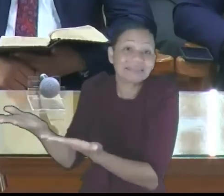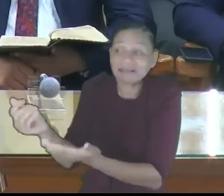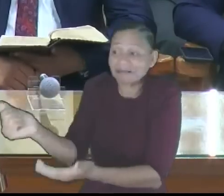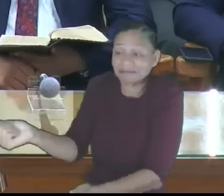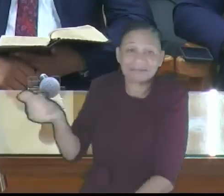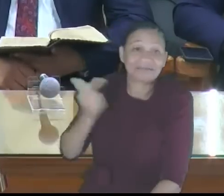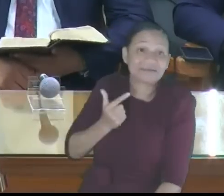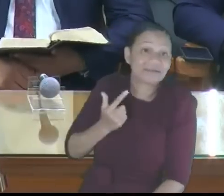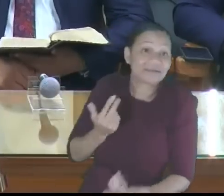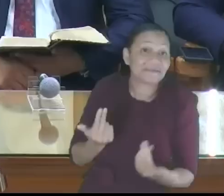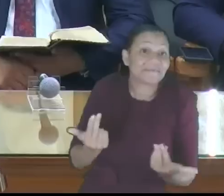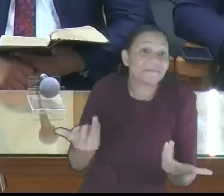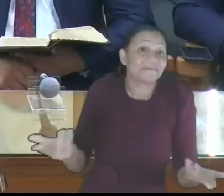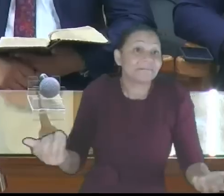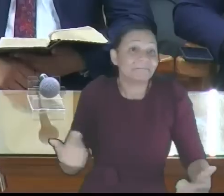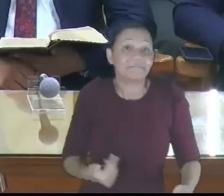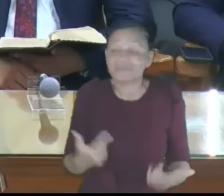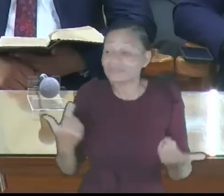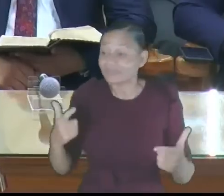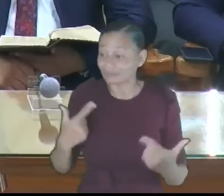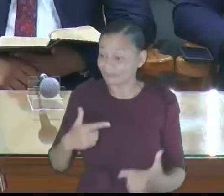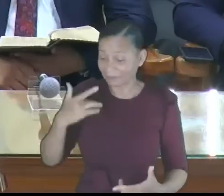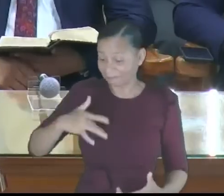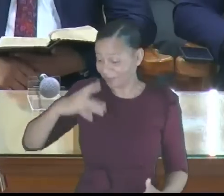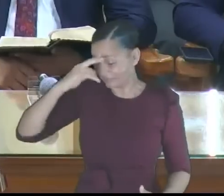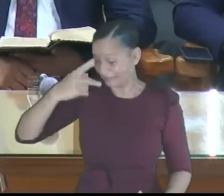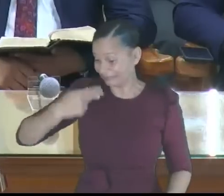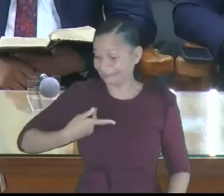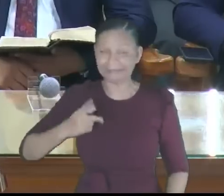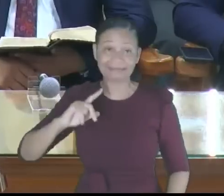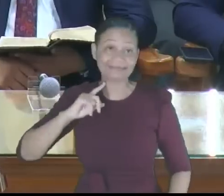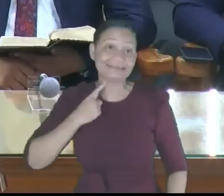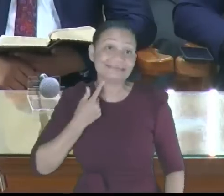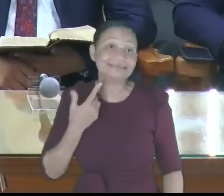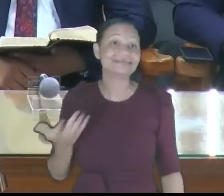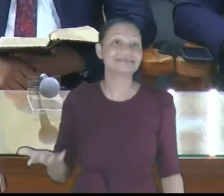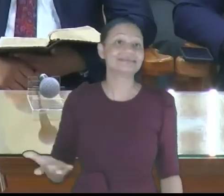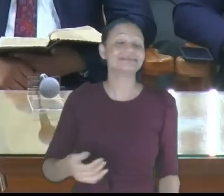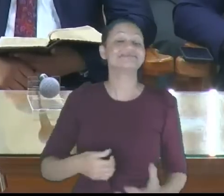teu. Ele não teve pena dele?